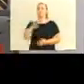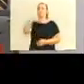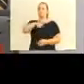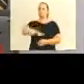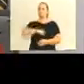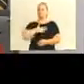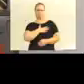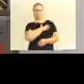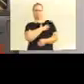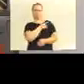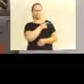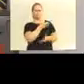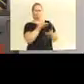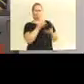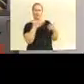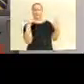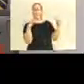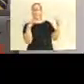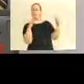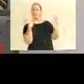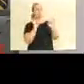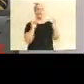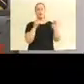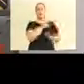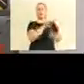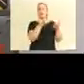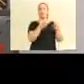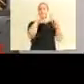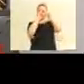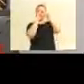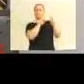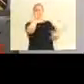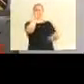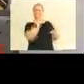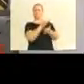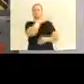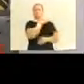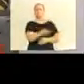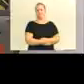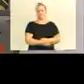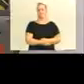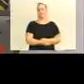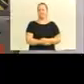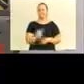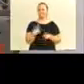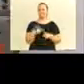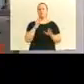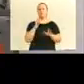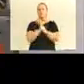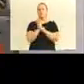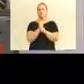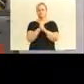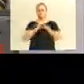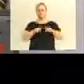o aplauso fácil, ele quer o respeito e a credibilidade que se acreditam, se confiam ao longo dos anos, e com ações como essa,